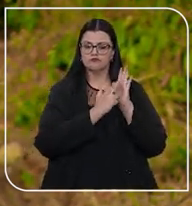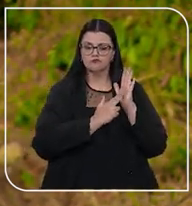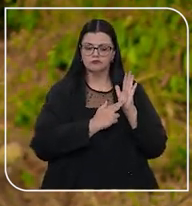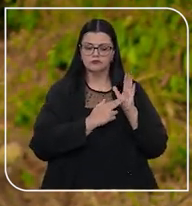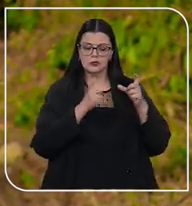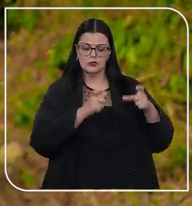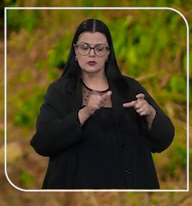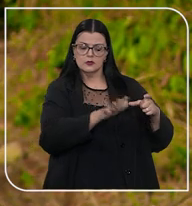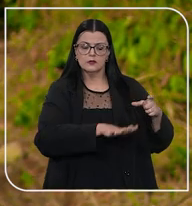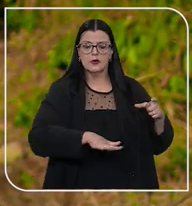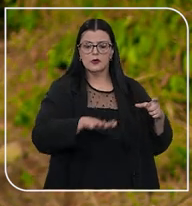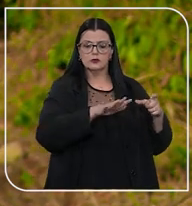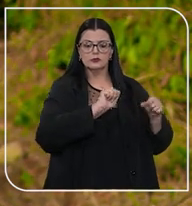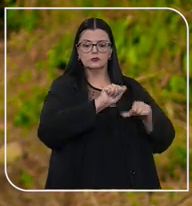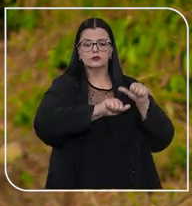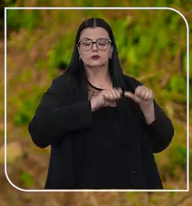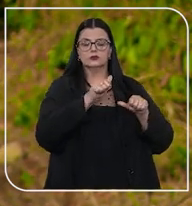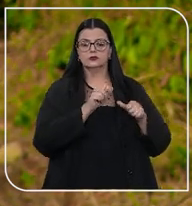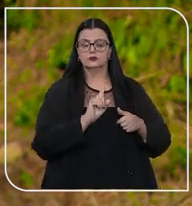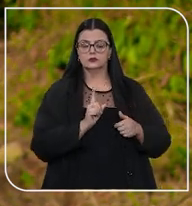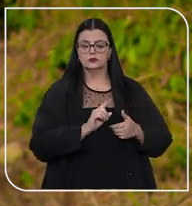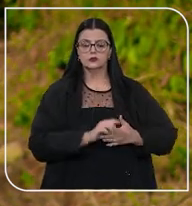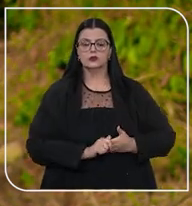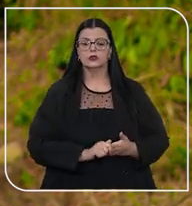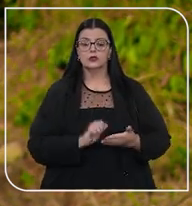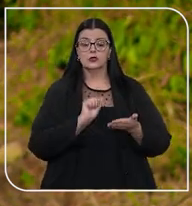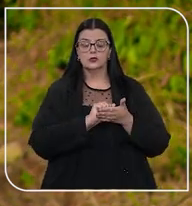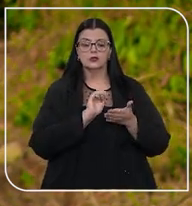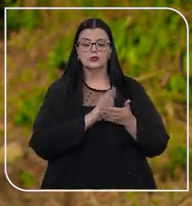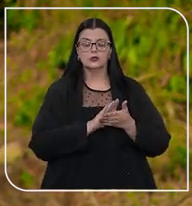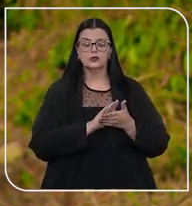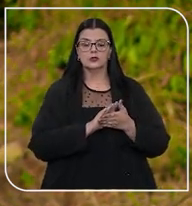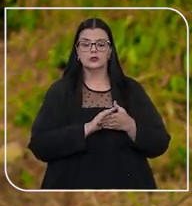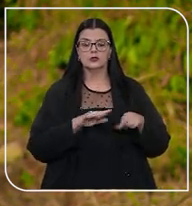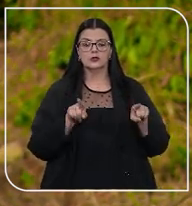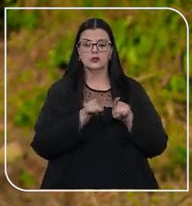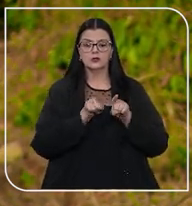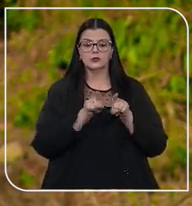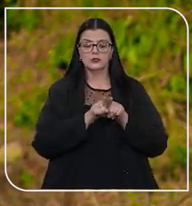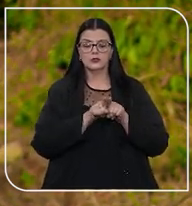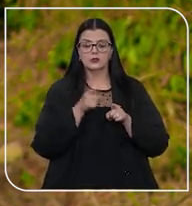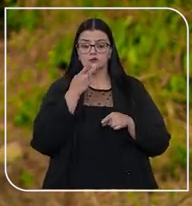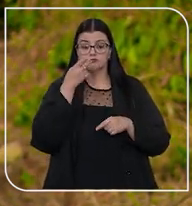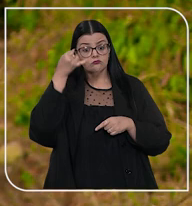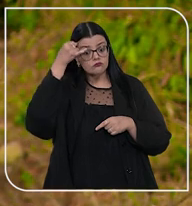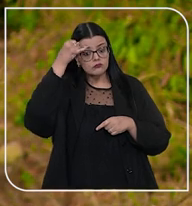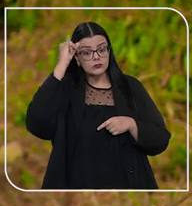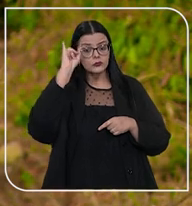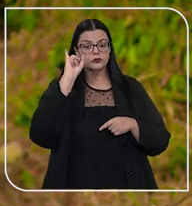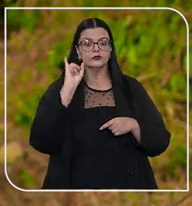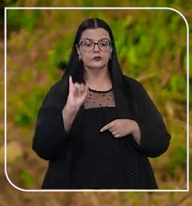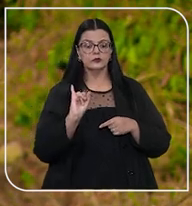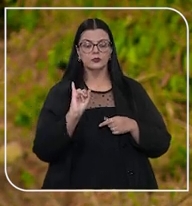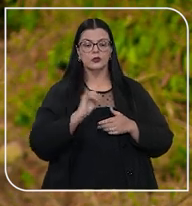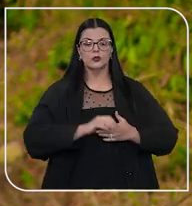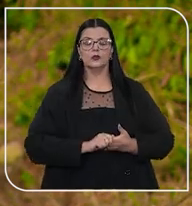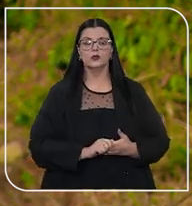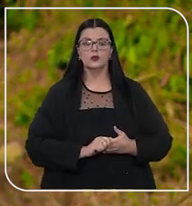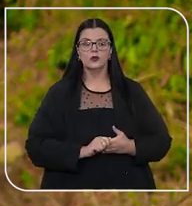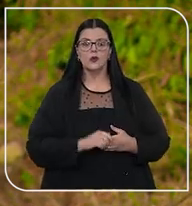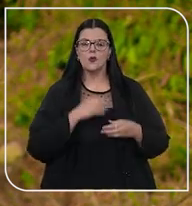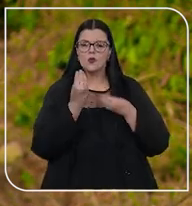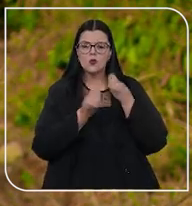desenvolvidas em espaço determinado e inalterável, sendo aplicável ainda o princípio da prevenção. Ou